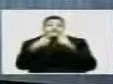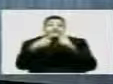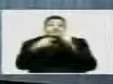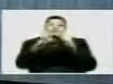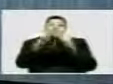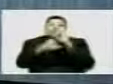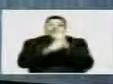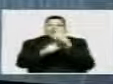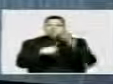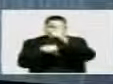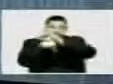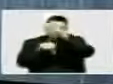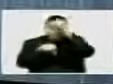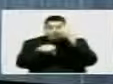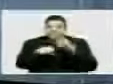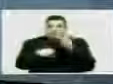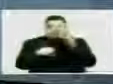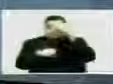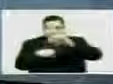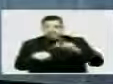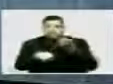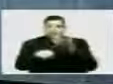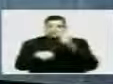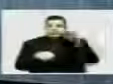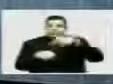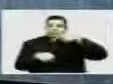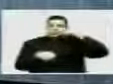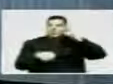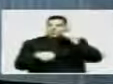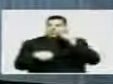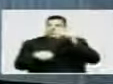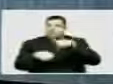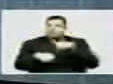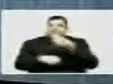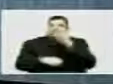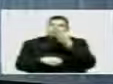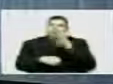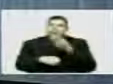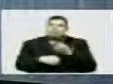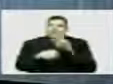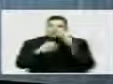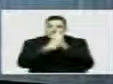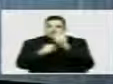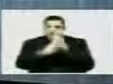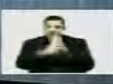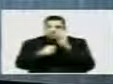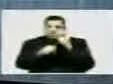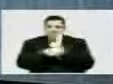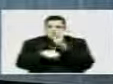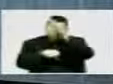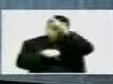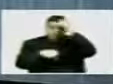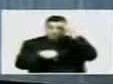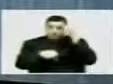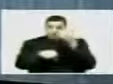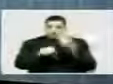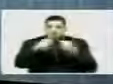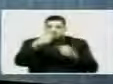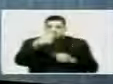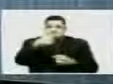Estado do Amazonas. E eu repito o que disse aqui ontem desta tribuna. O orçamento do Estado do Amazonas